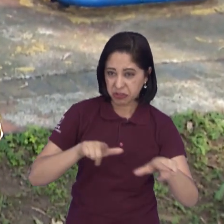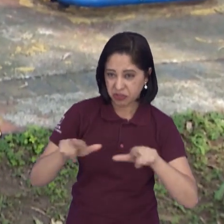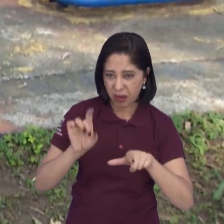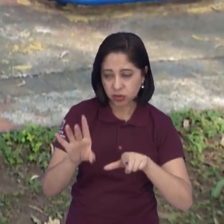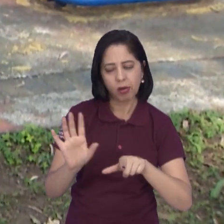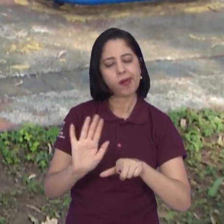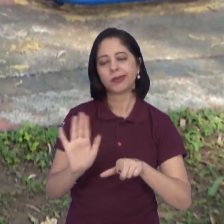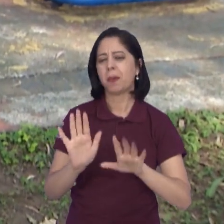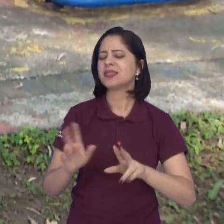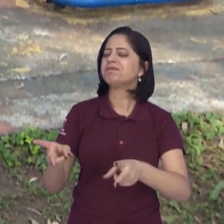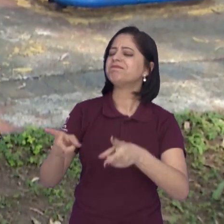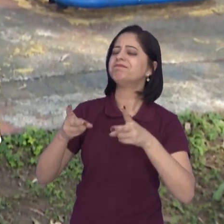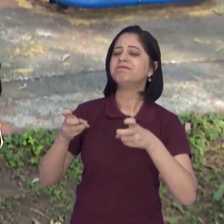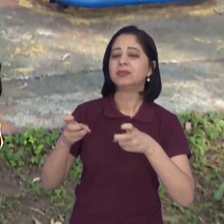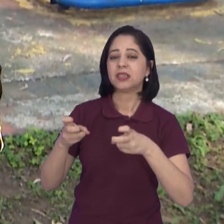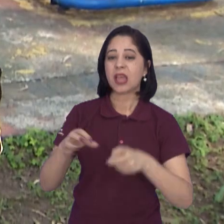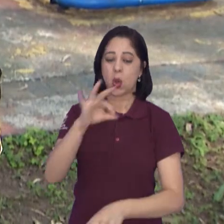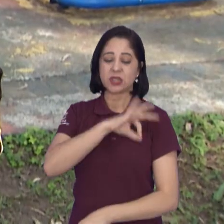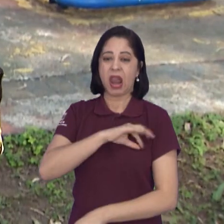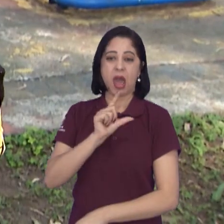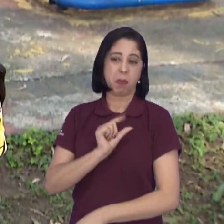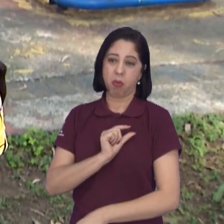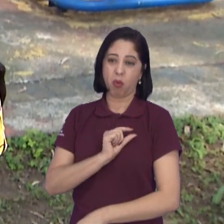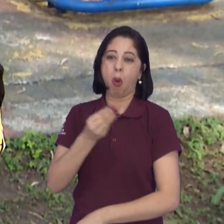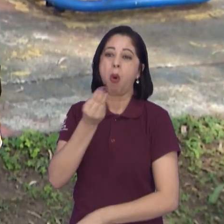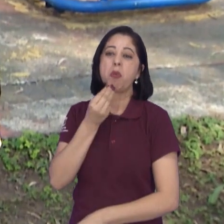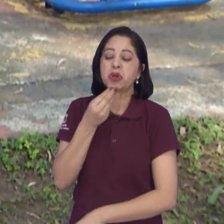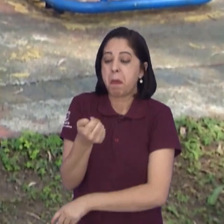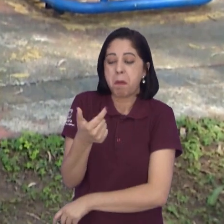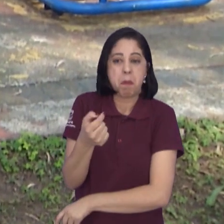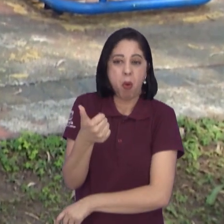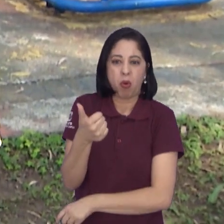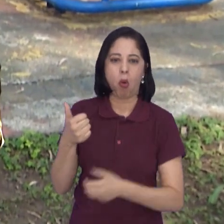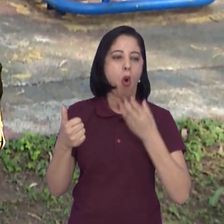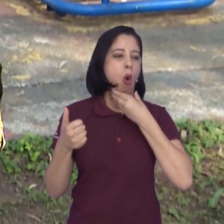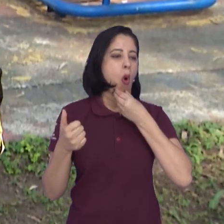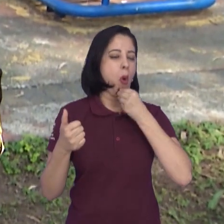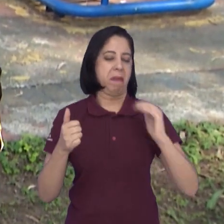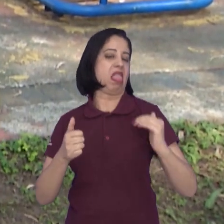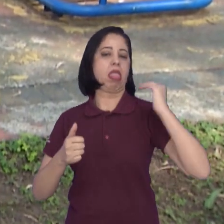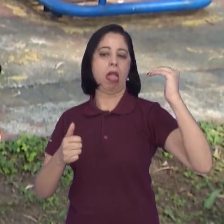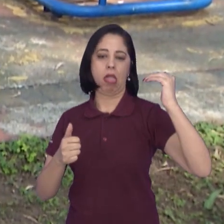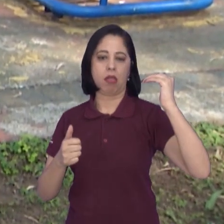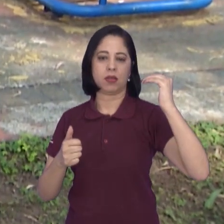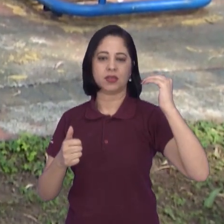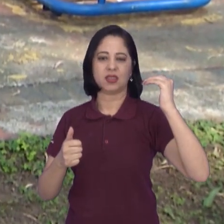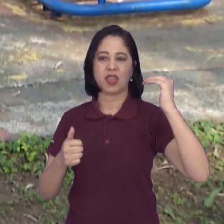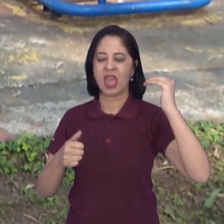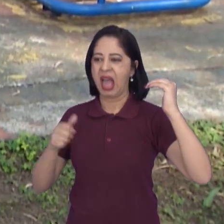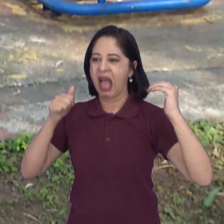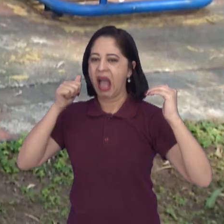gente vê agora são, assim, salários menores, oportunidades melhores para homens. E não é que a mulher